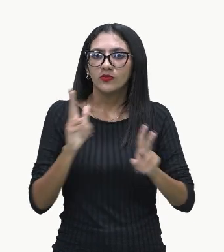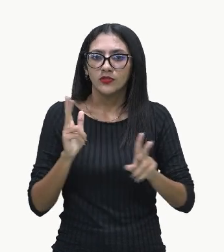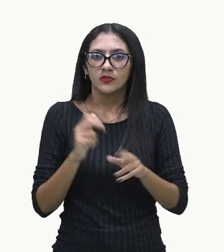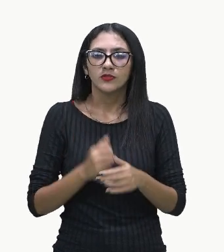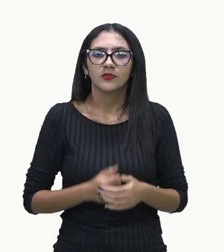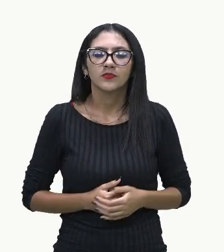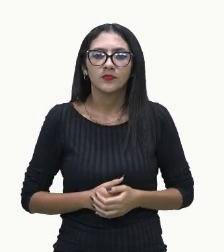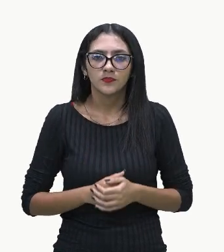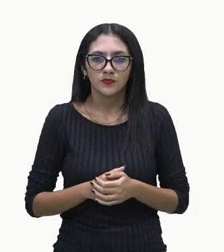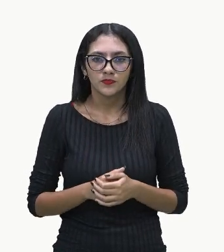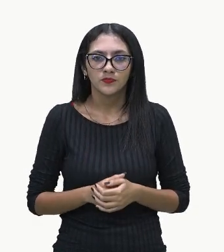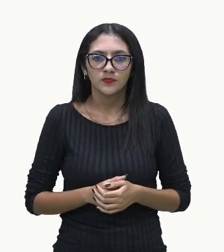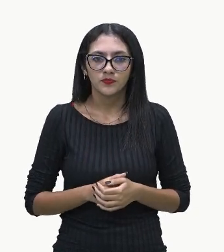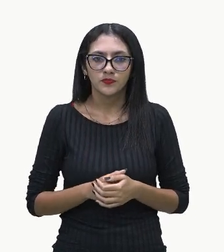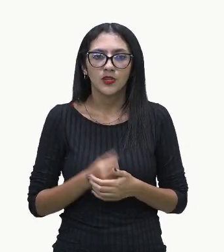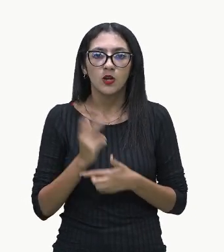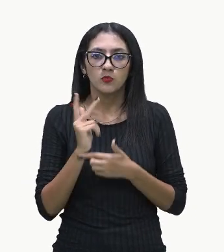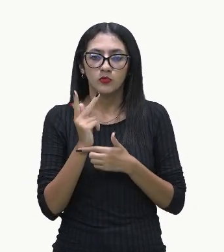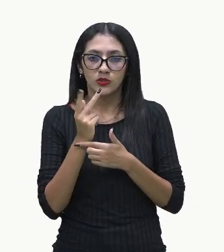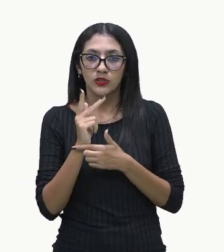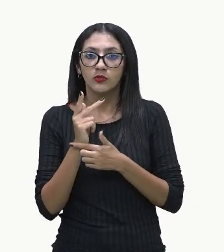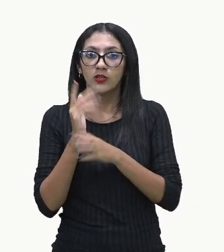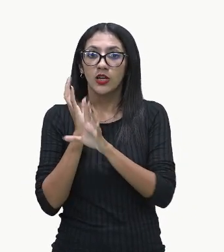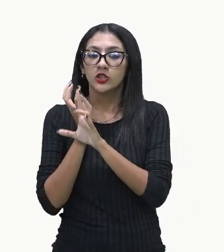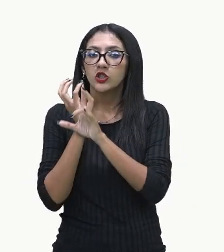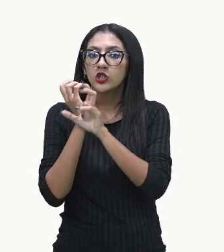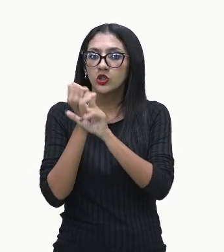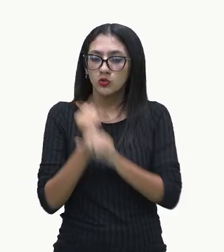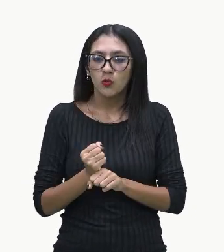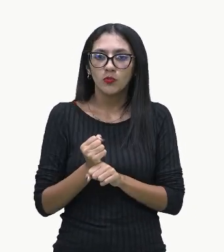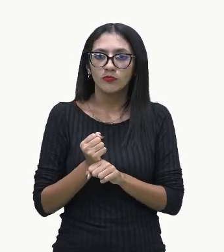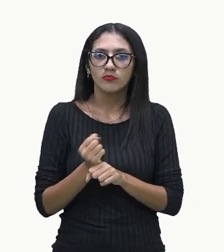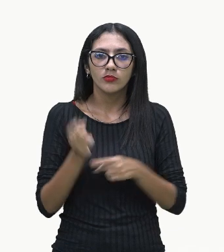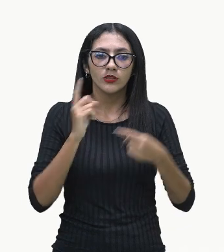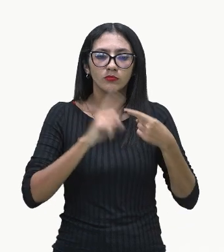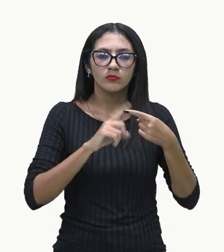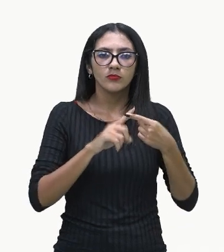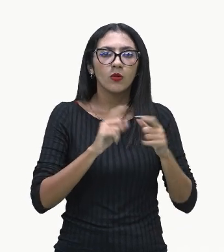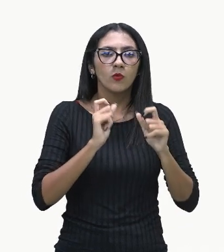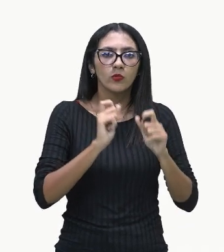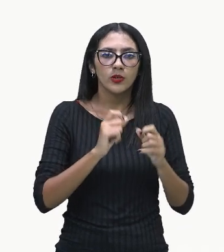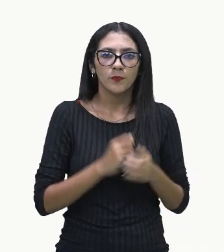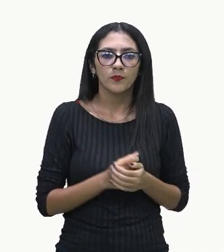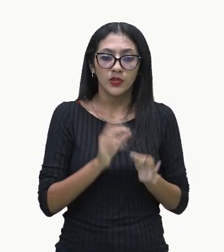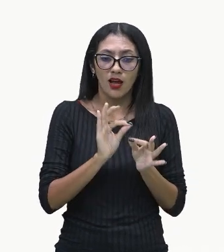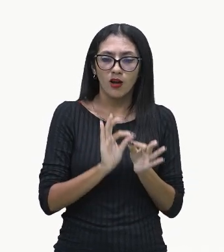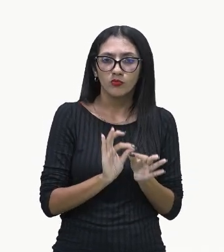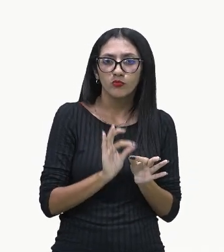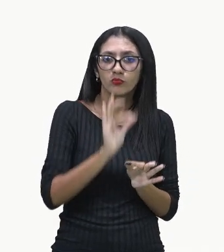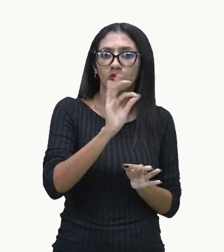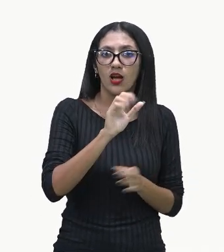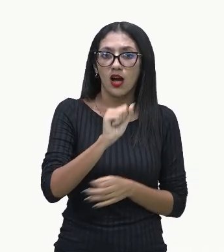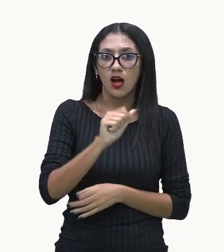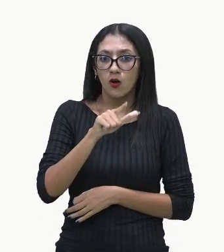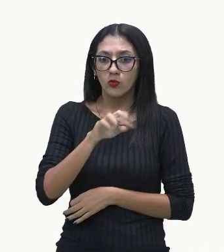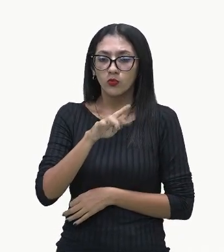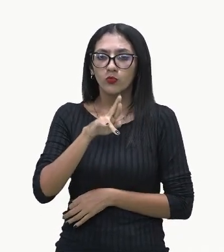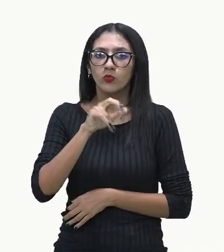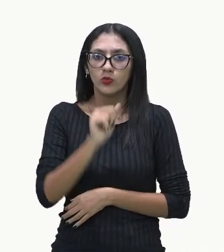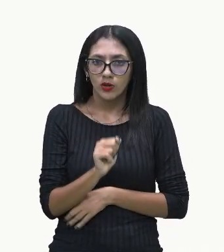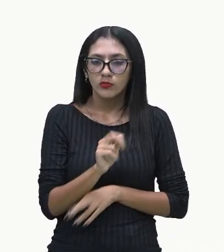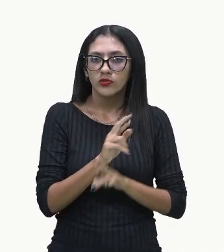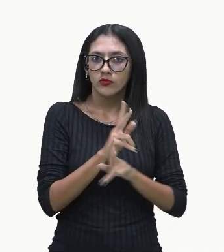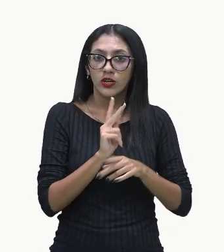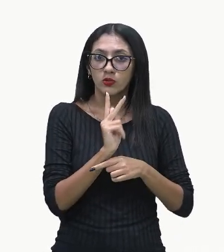A hipotenusa é a soma. A altura ao quadrado é quem é ali o produto entre as duas projeções.